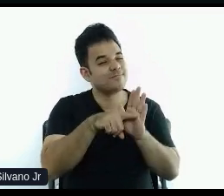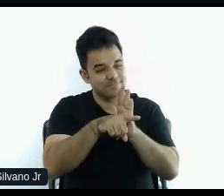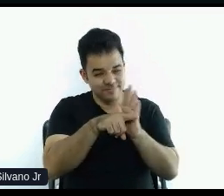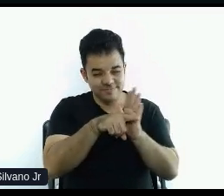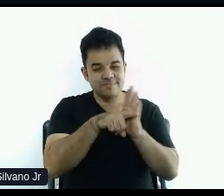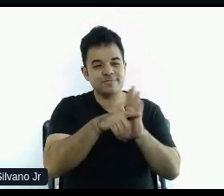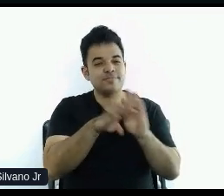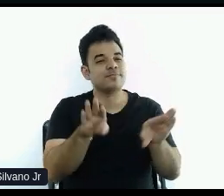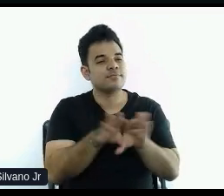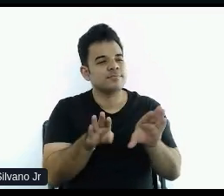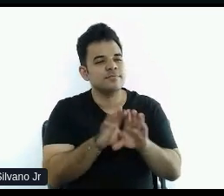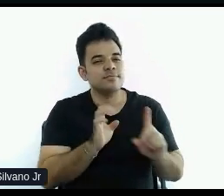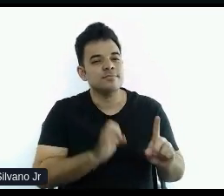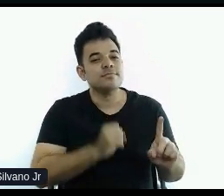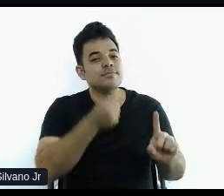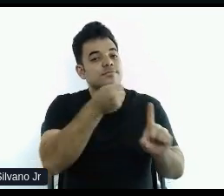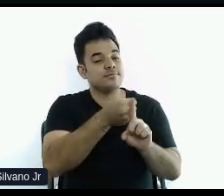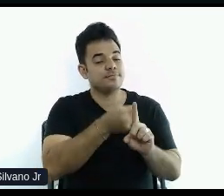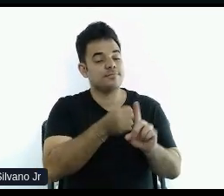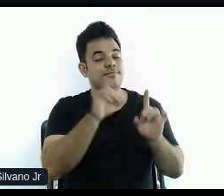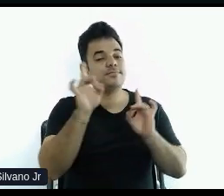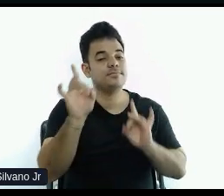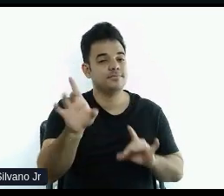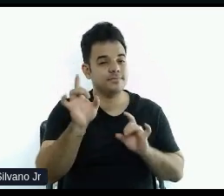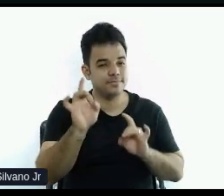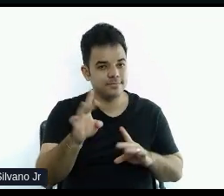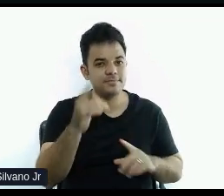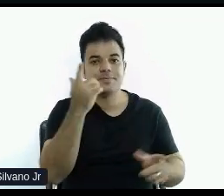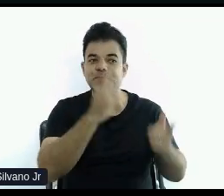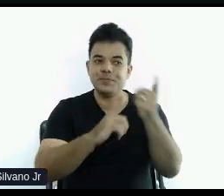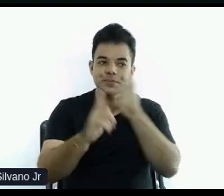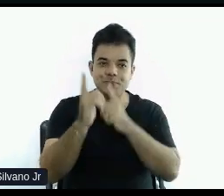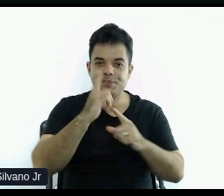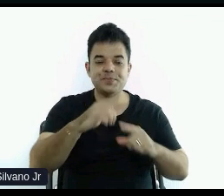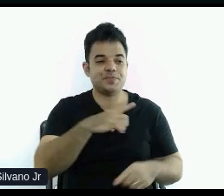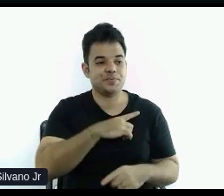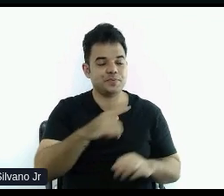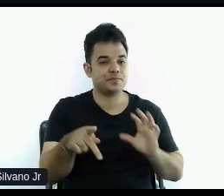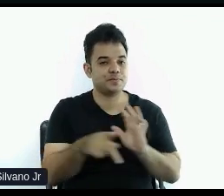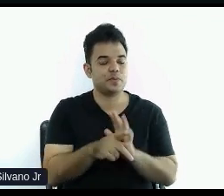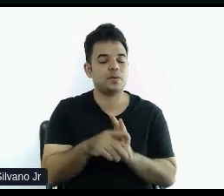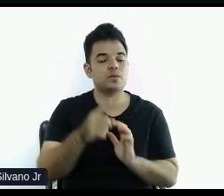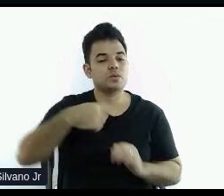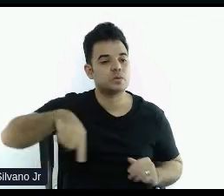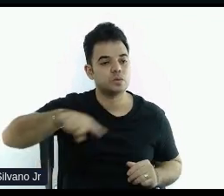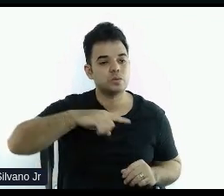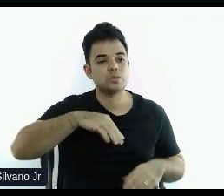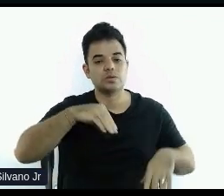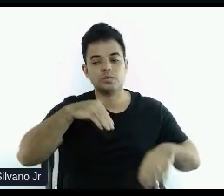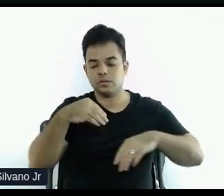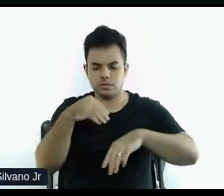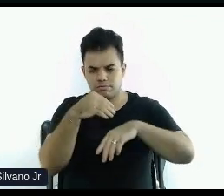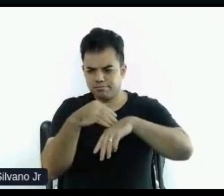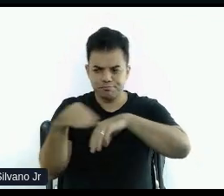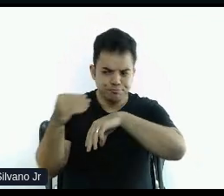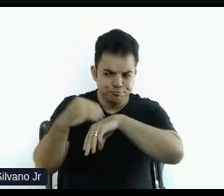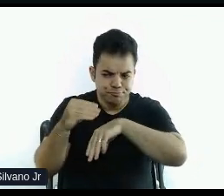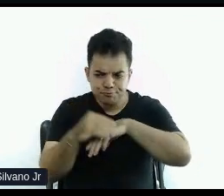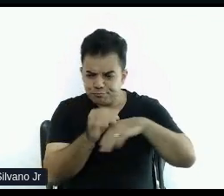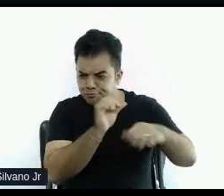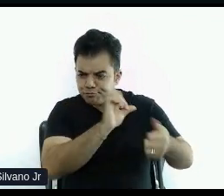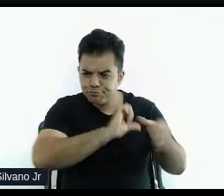são os impactos técnicos que a gente pode ter e como vão ser as nossas recomendações com base já no que já